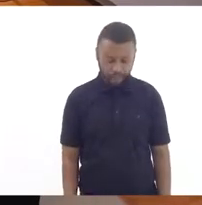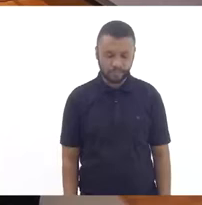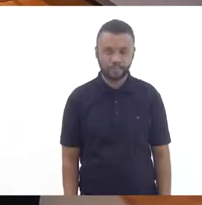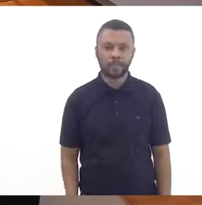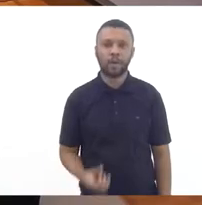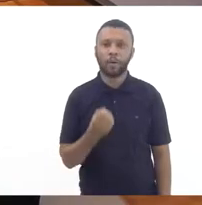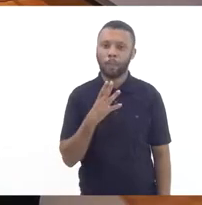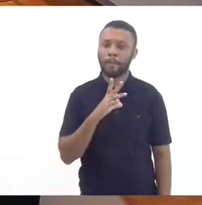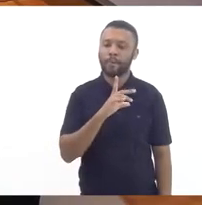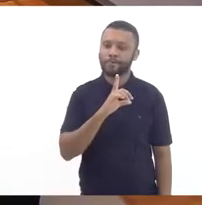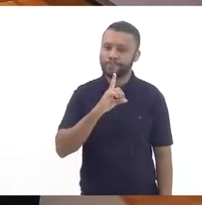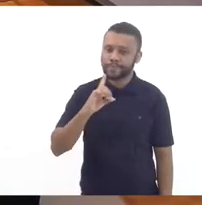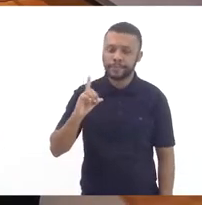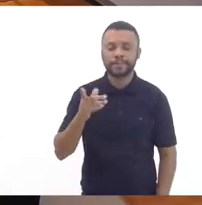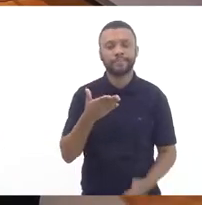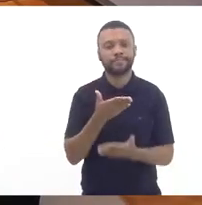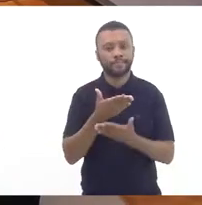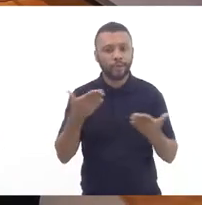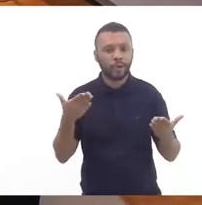Bom dia, deputados, bom dia a todos.